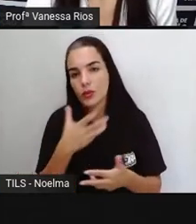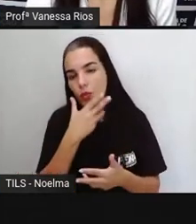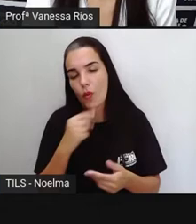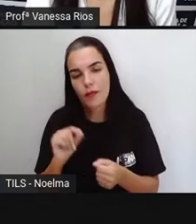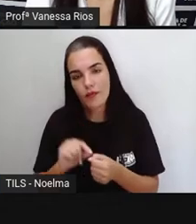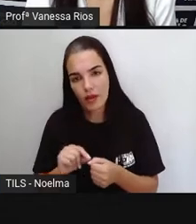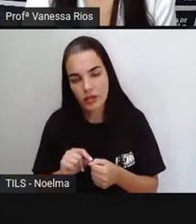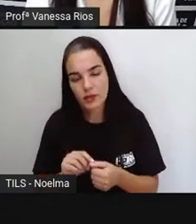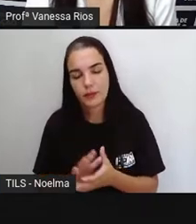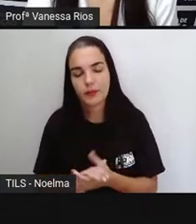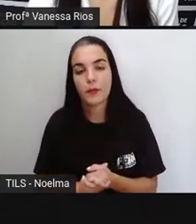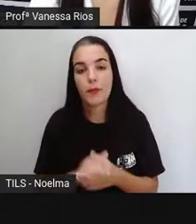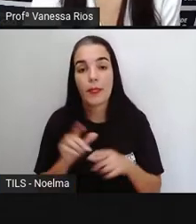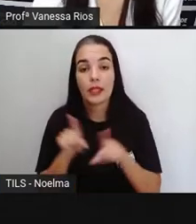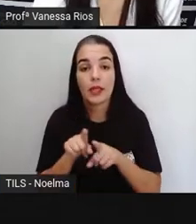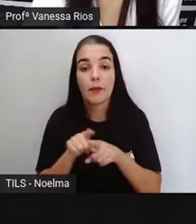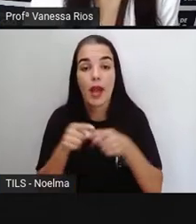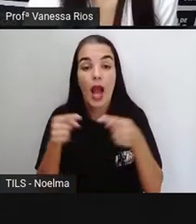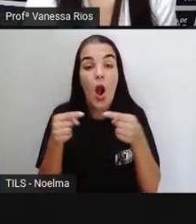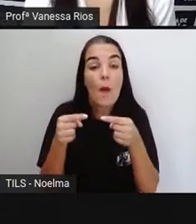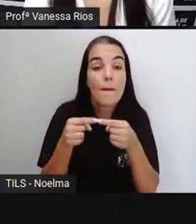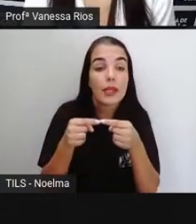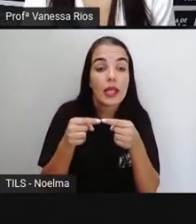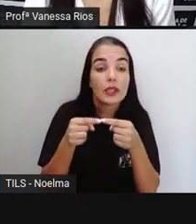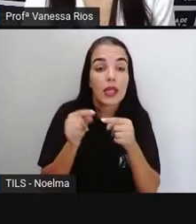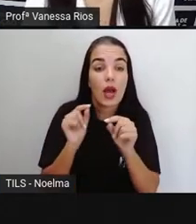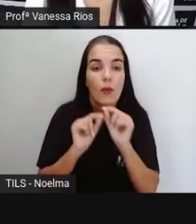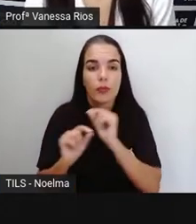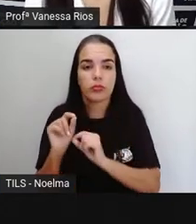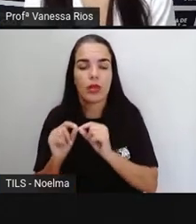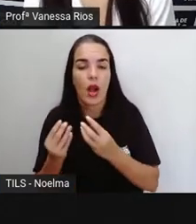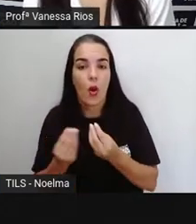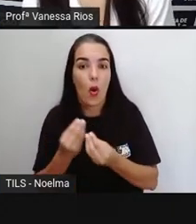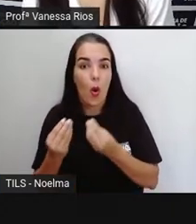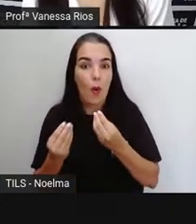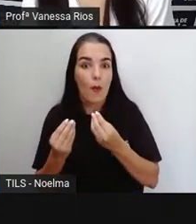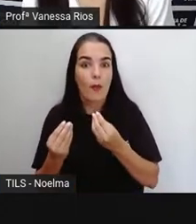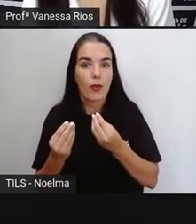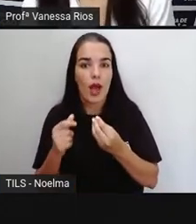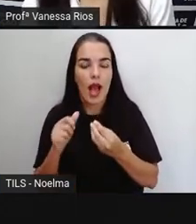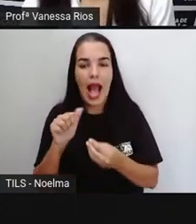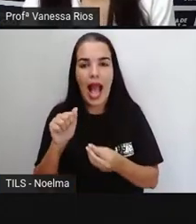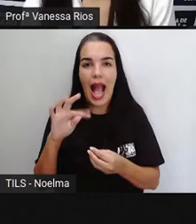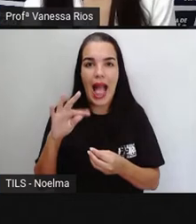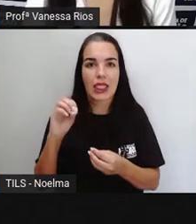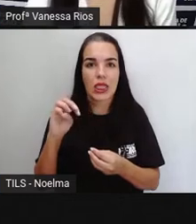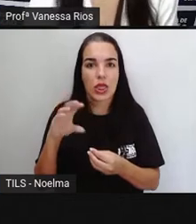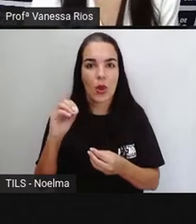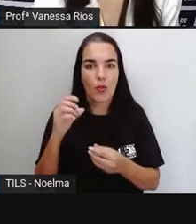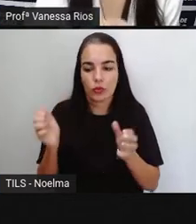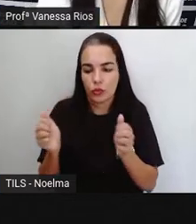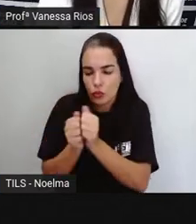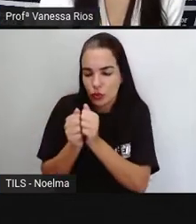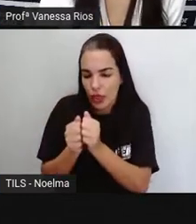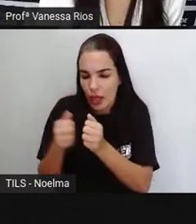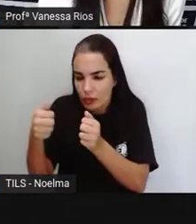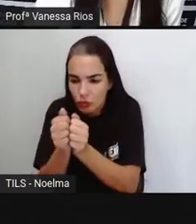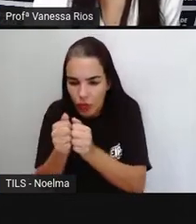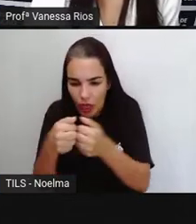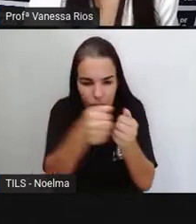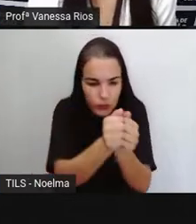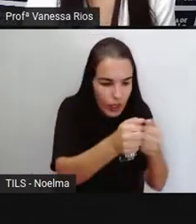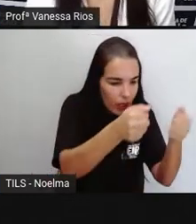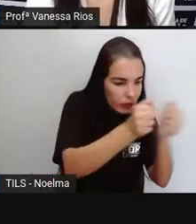artificiais. E também a combinação, a forma como cada átomo vai se juntar, né, com outro